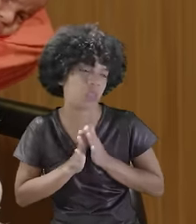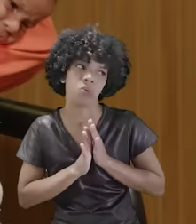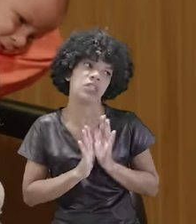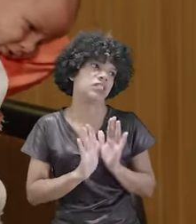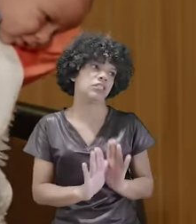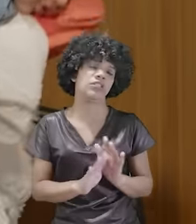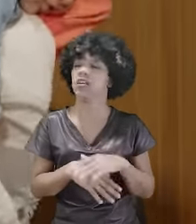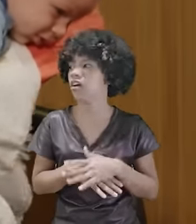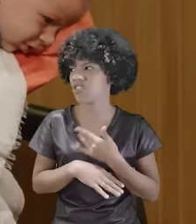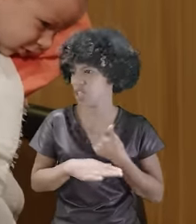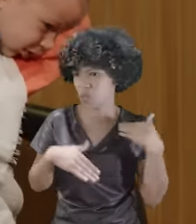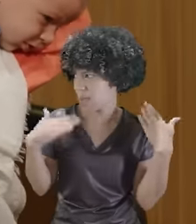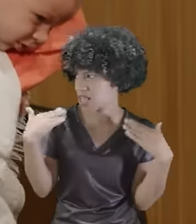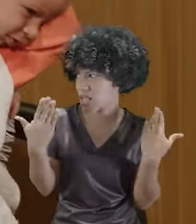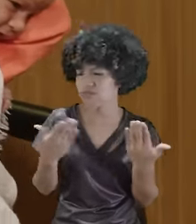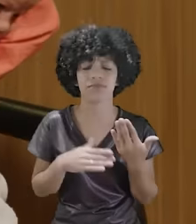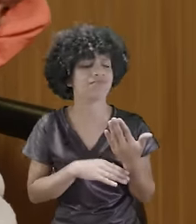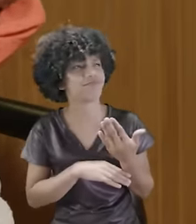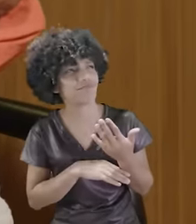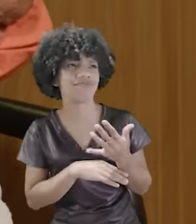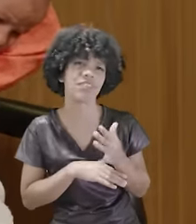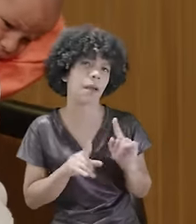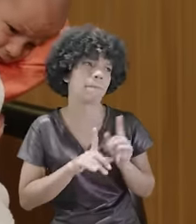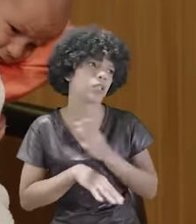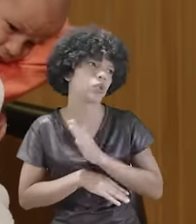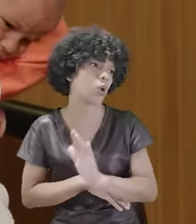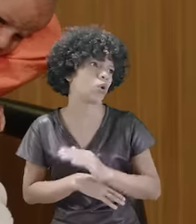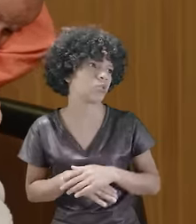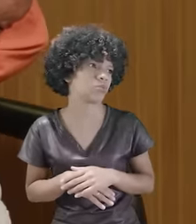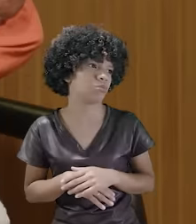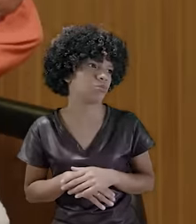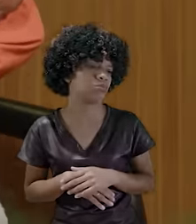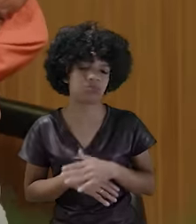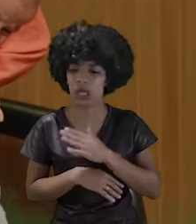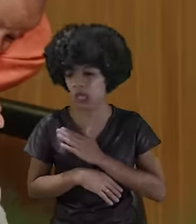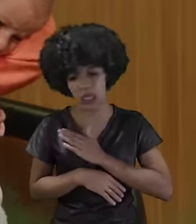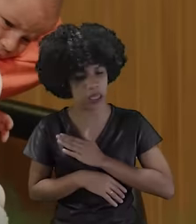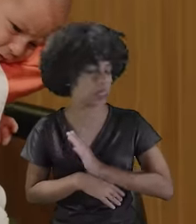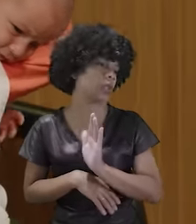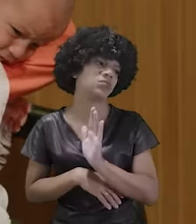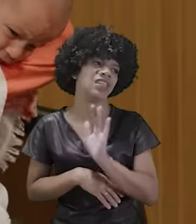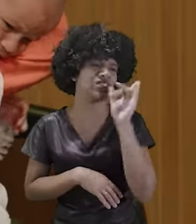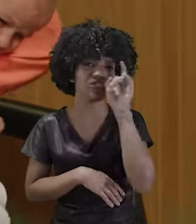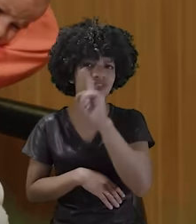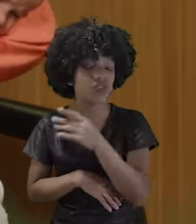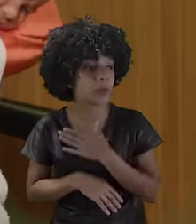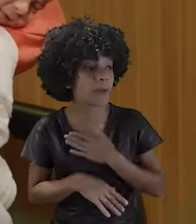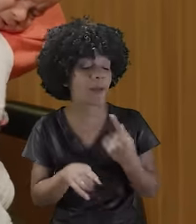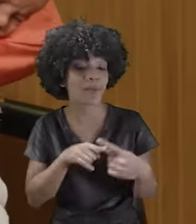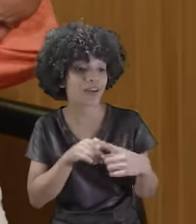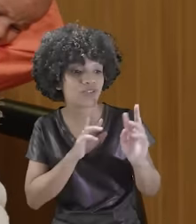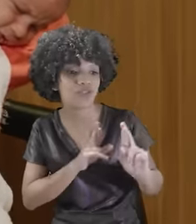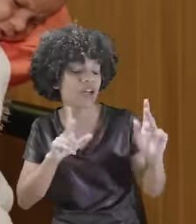gostei você nem sabia eu saio mas não gosto não gostei assim difícil